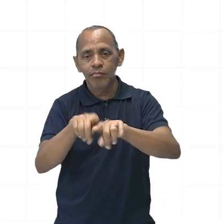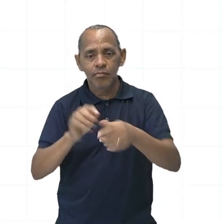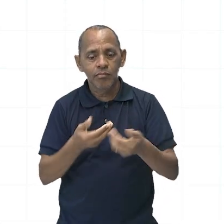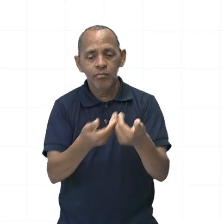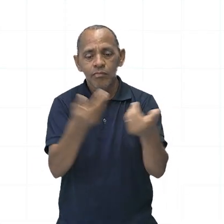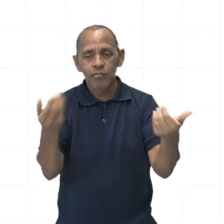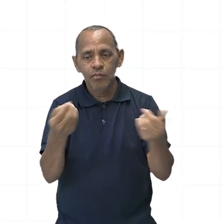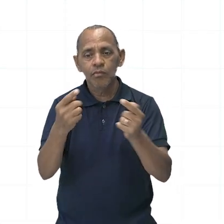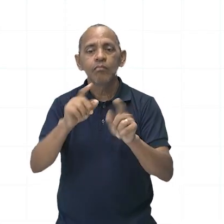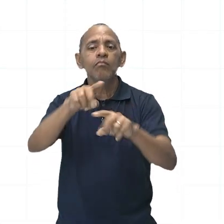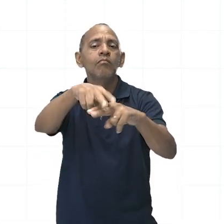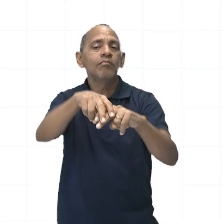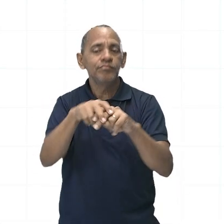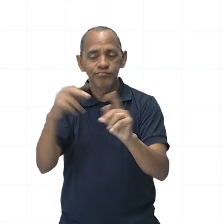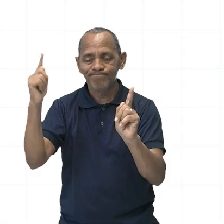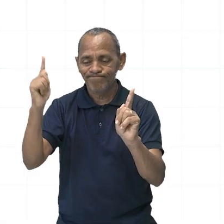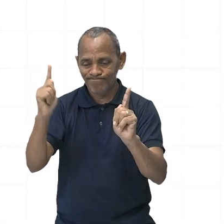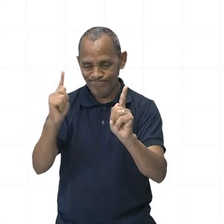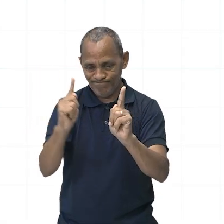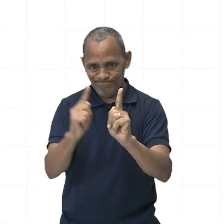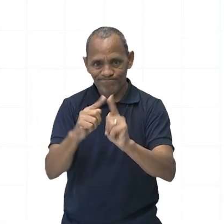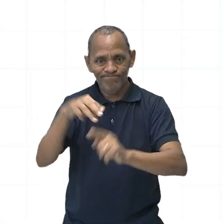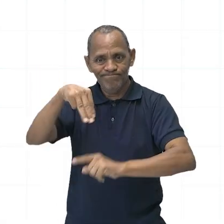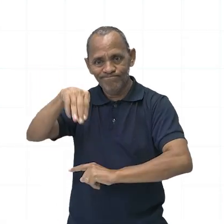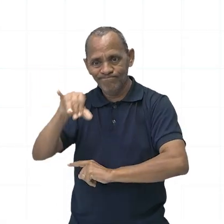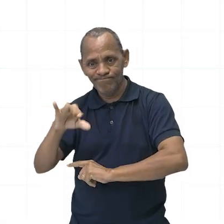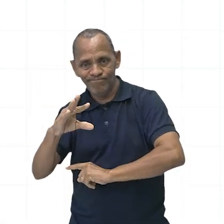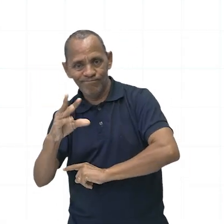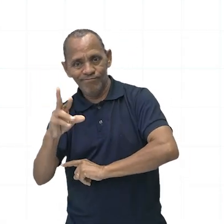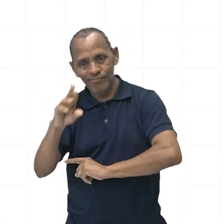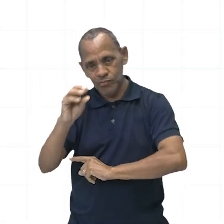ao encurtamento dos microtúbulos, ou